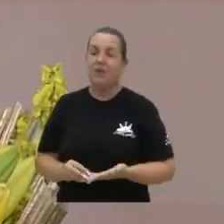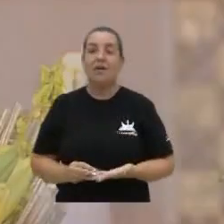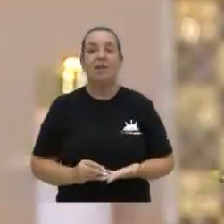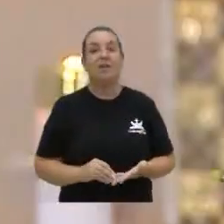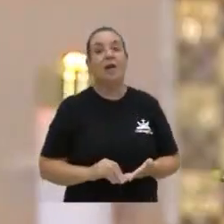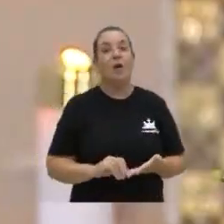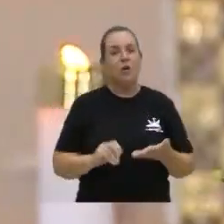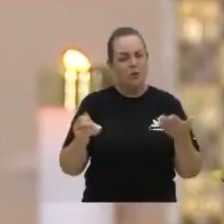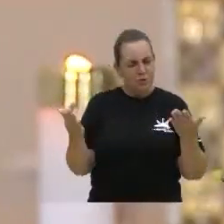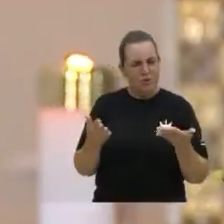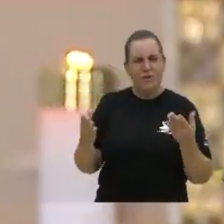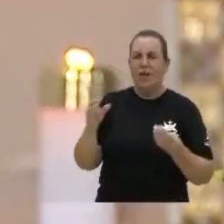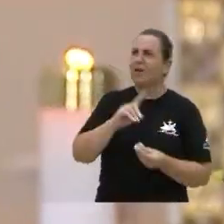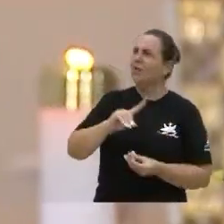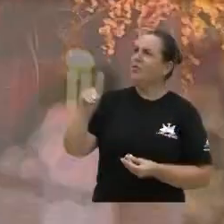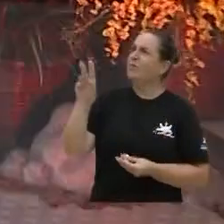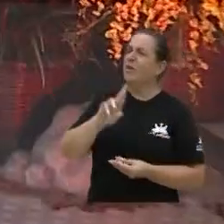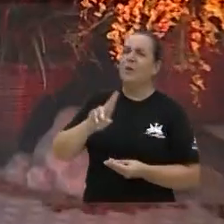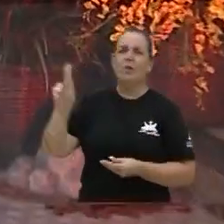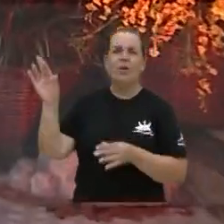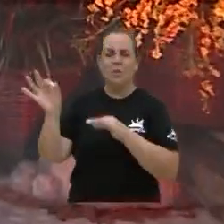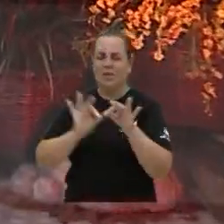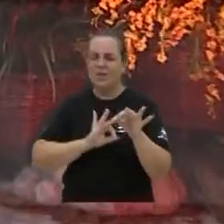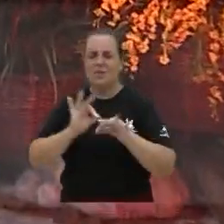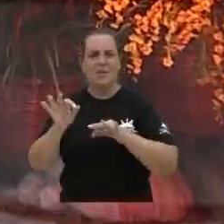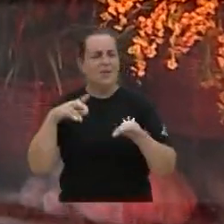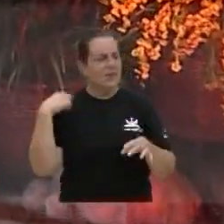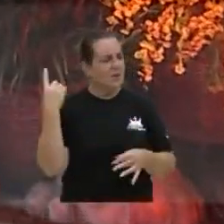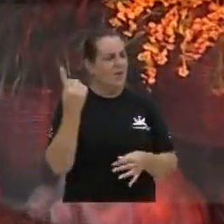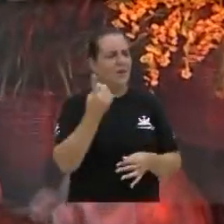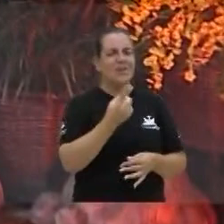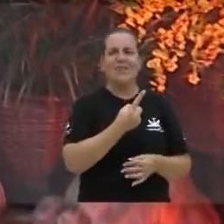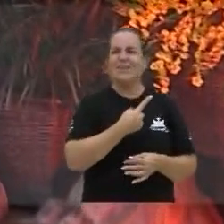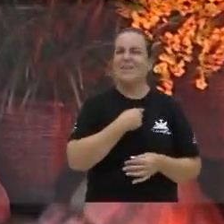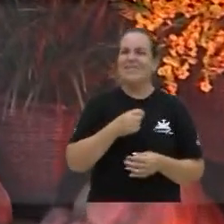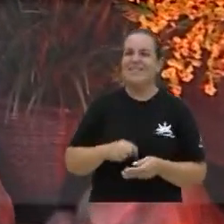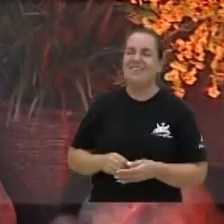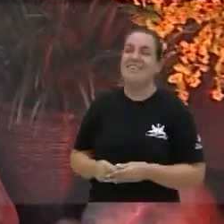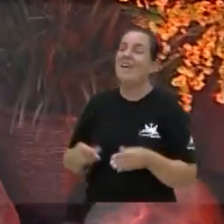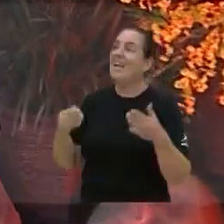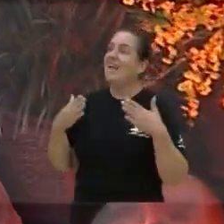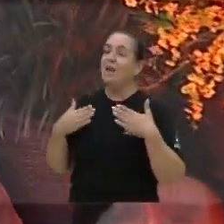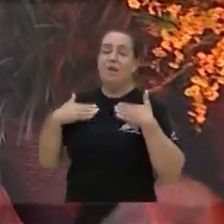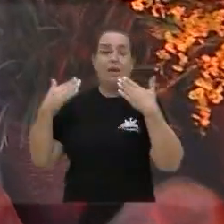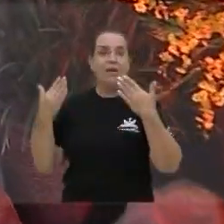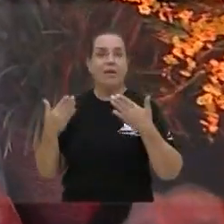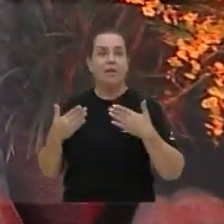exultemos. Este é o dia que o Senhor fez para nós,